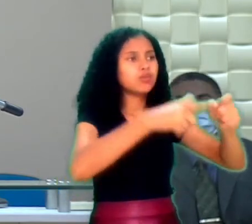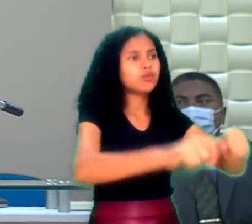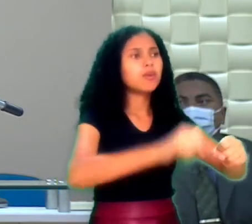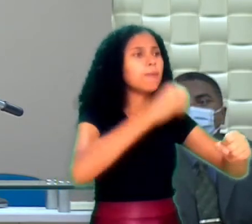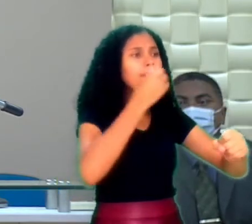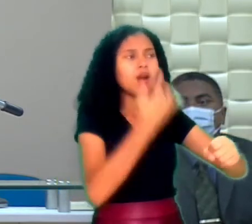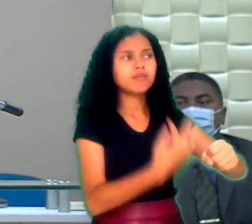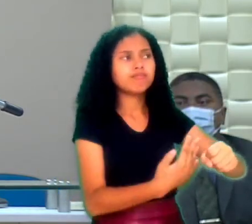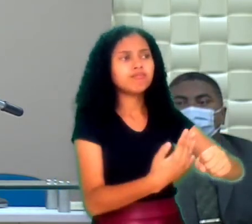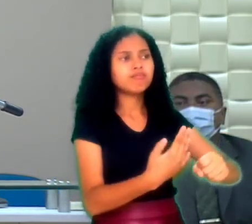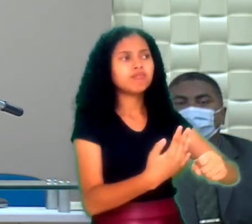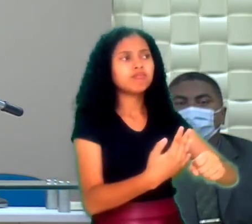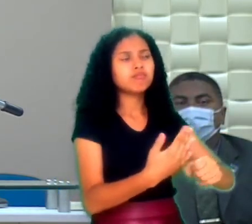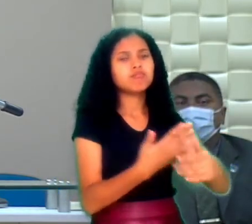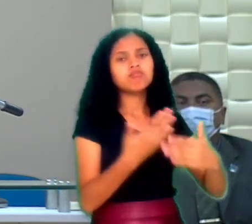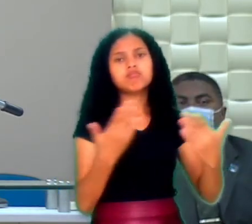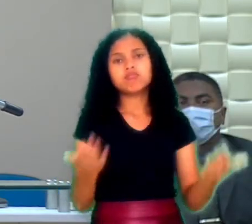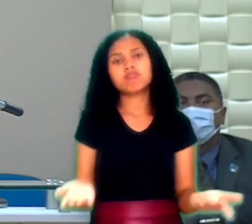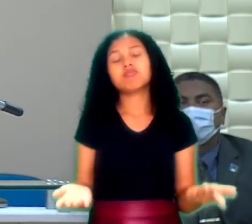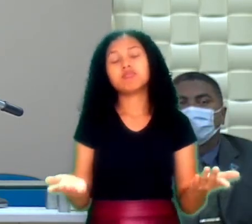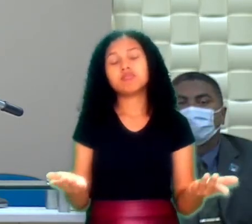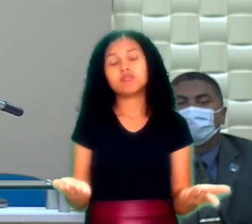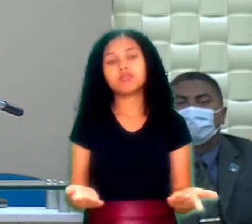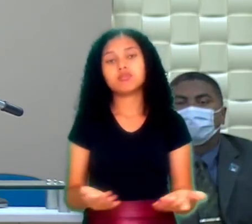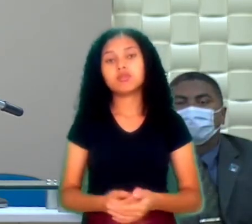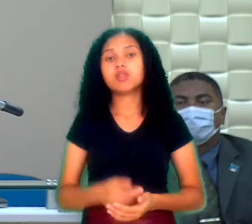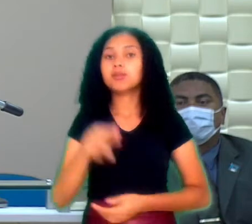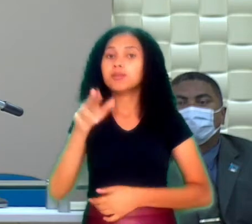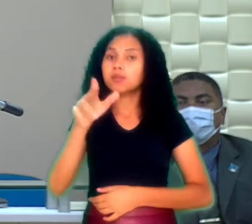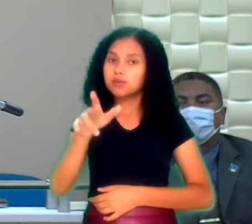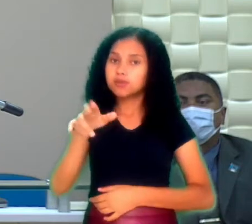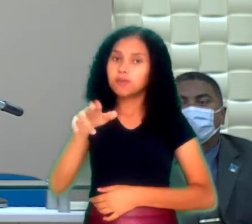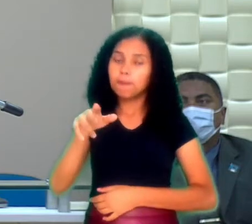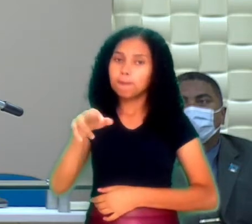dizia. Saí da presença de Deus e as coisas estão dando certo.